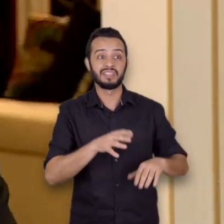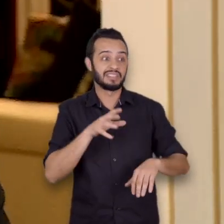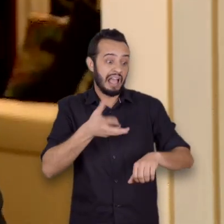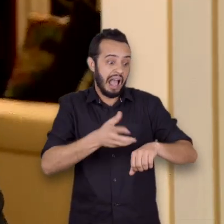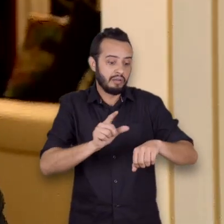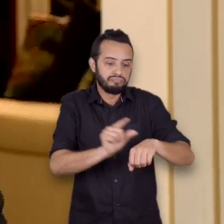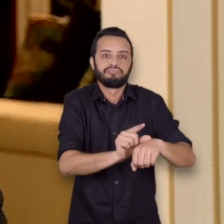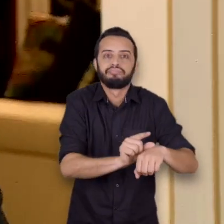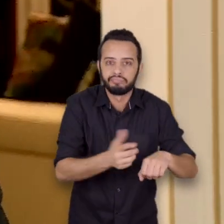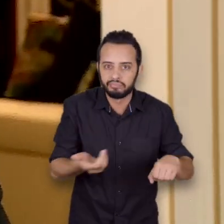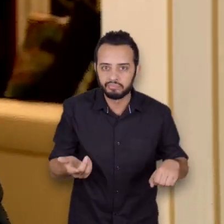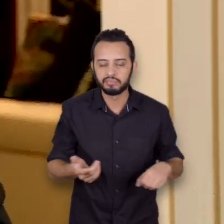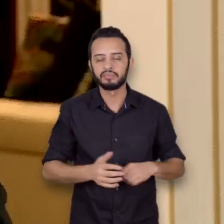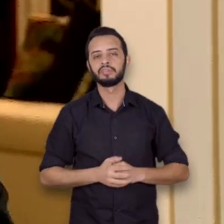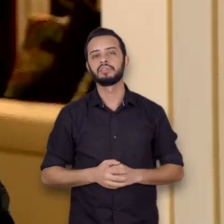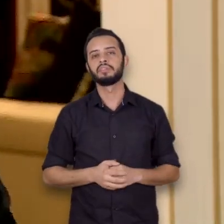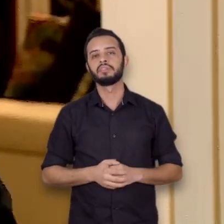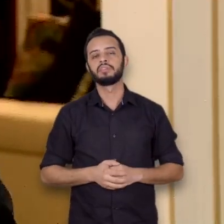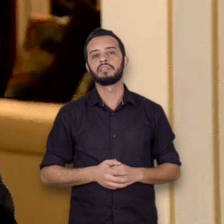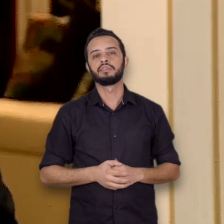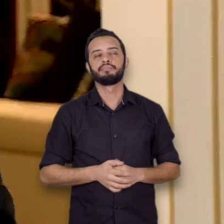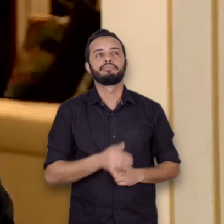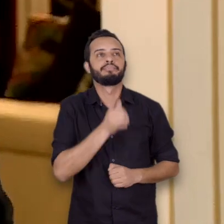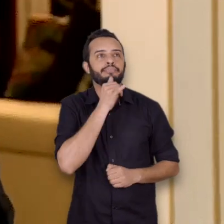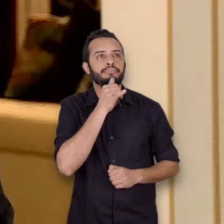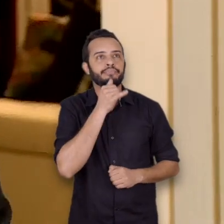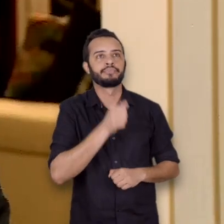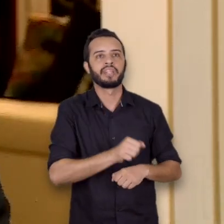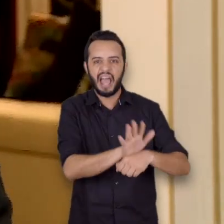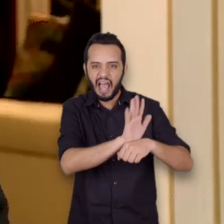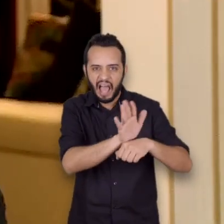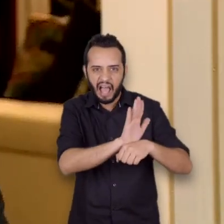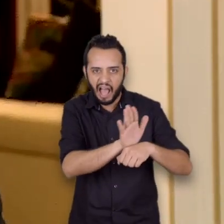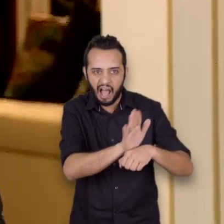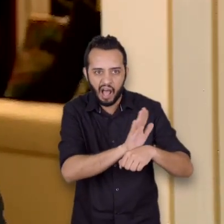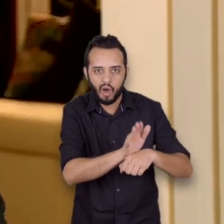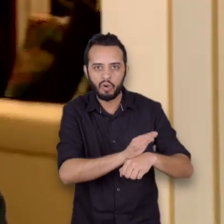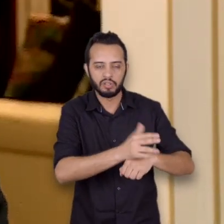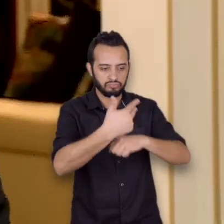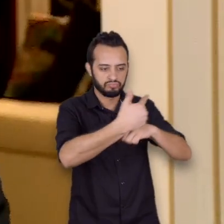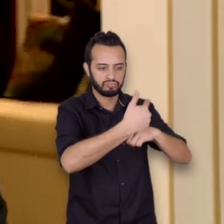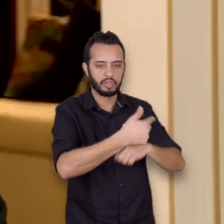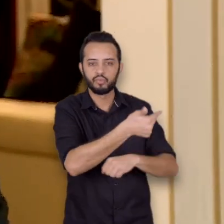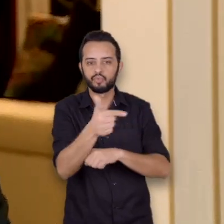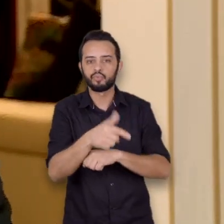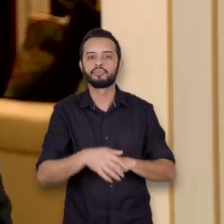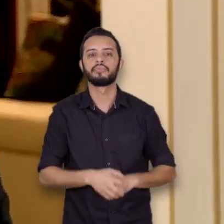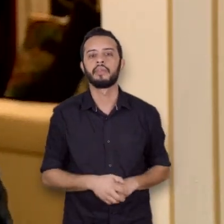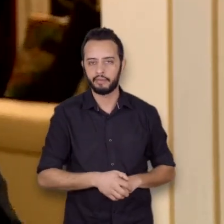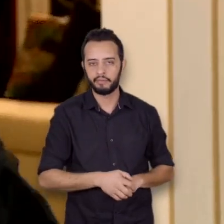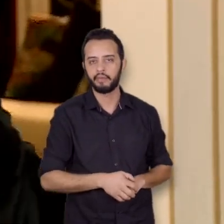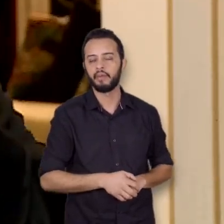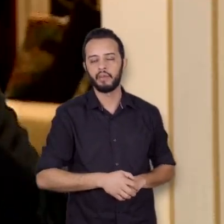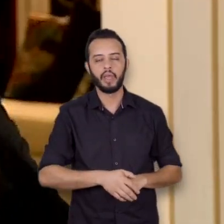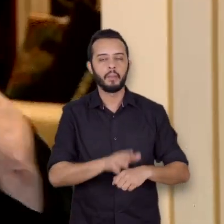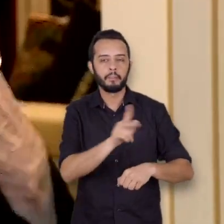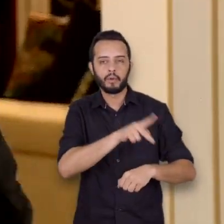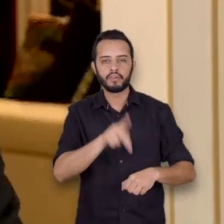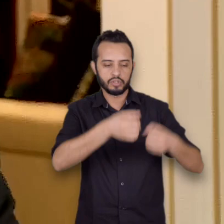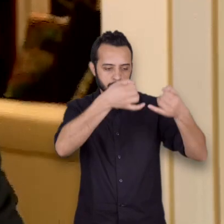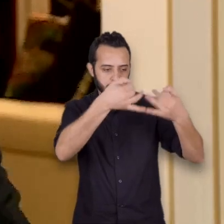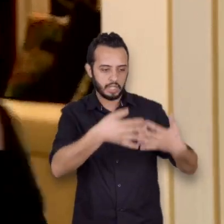pouco tempo, né? Eles não têm videoaula, eles não têm tutorial